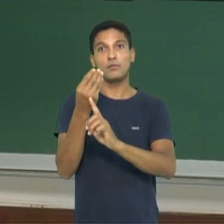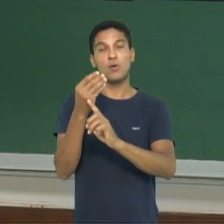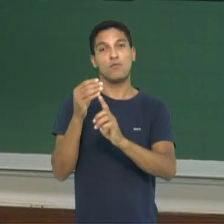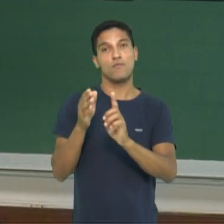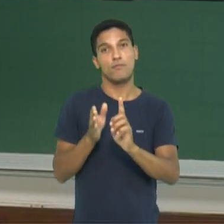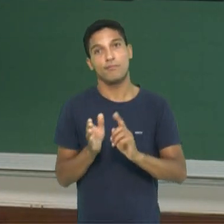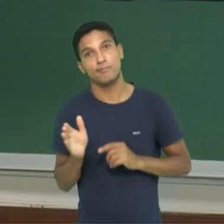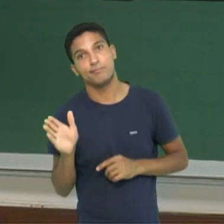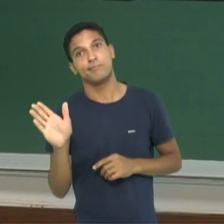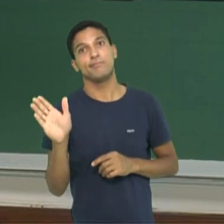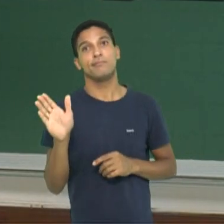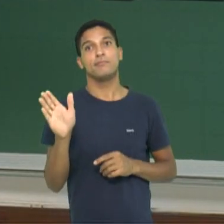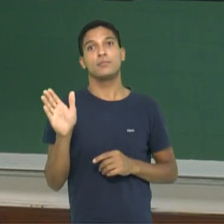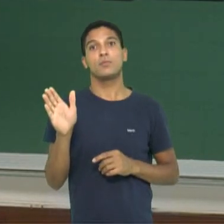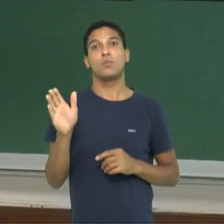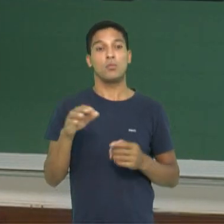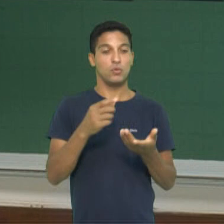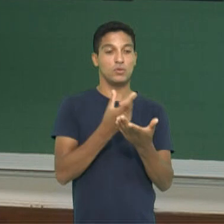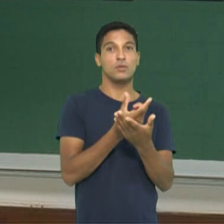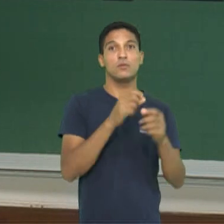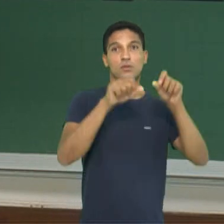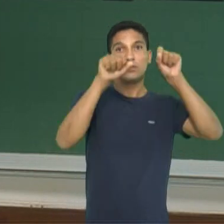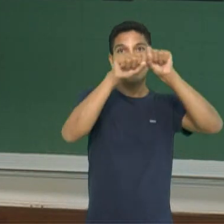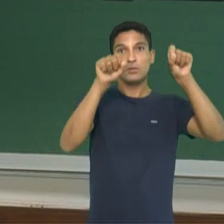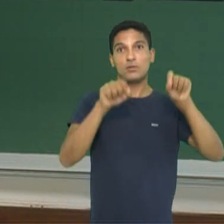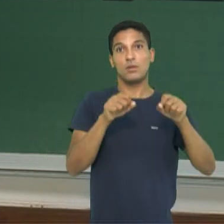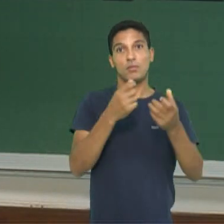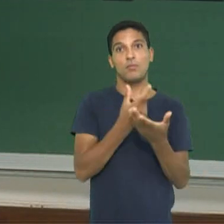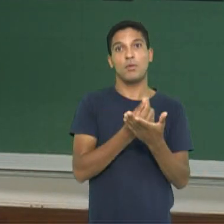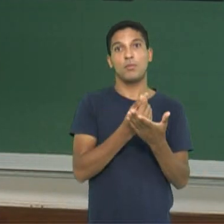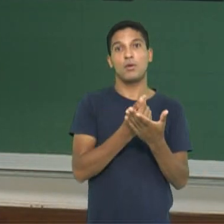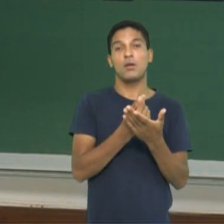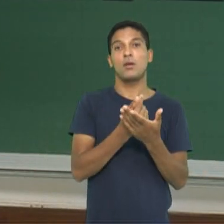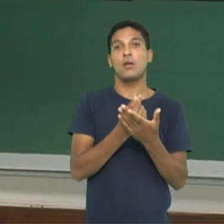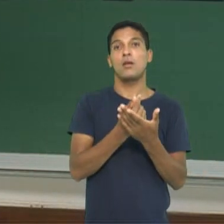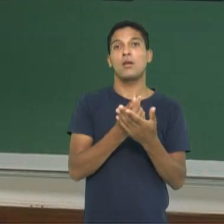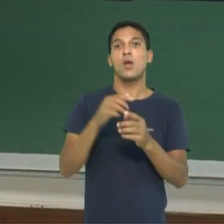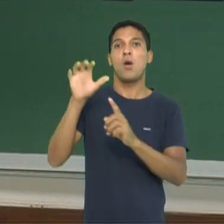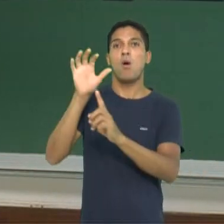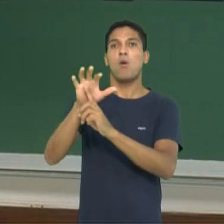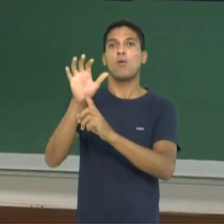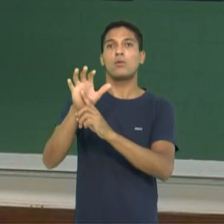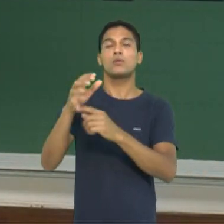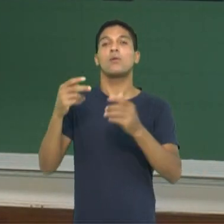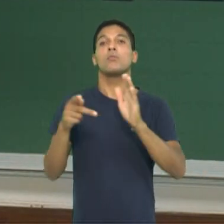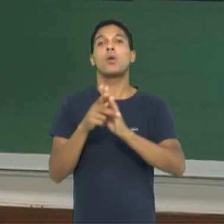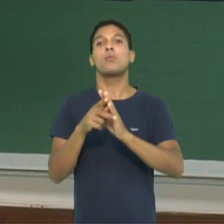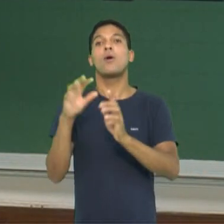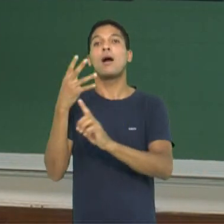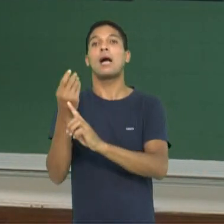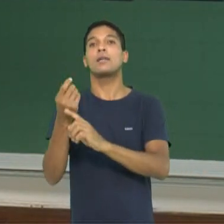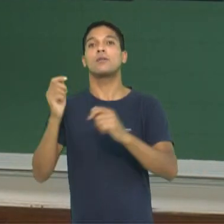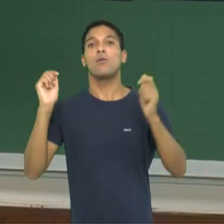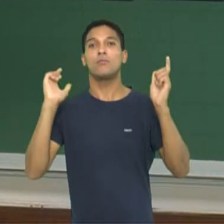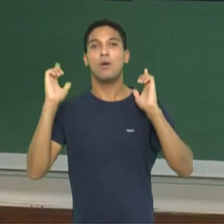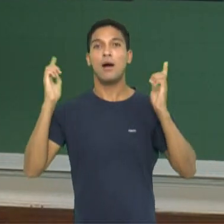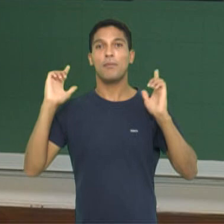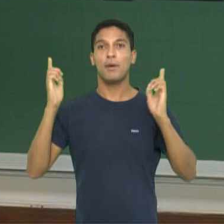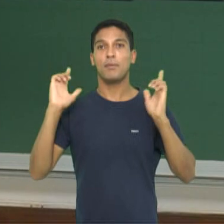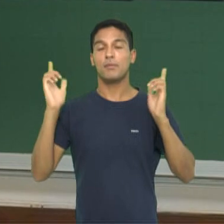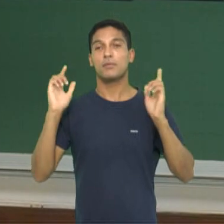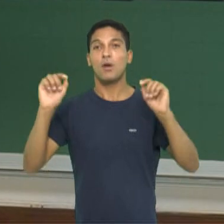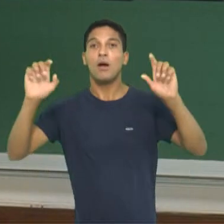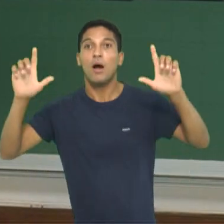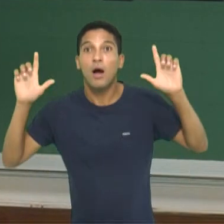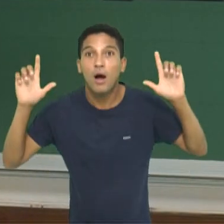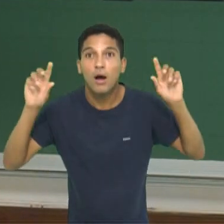acaba se tornando um mero entretenimento, o que é muito questionável, de acordo com a estética de vários filósofos da modernidade.